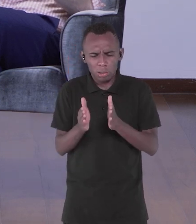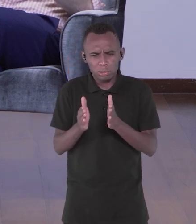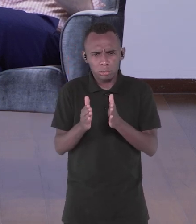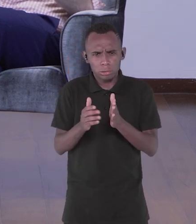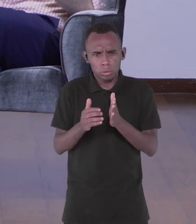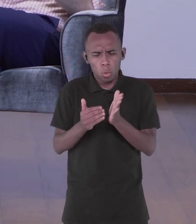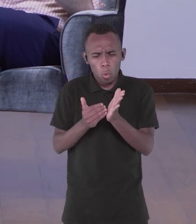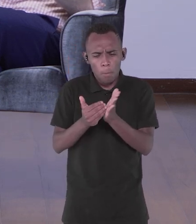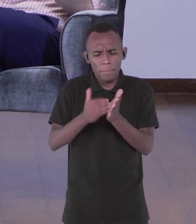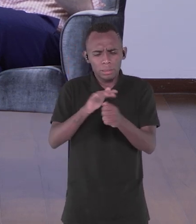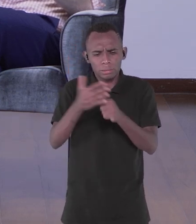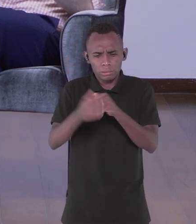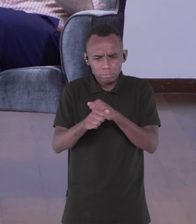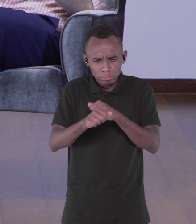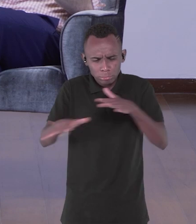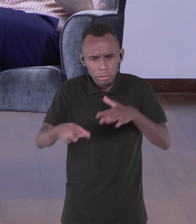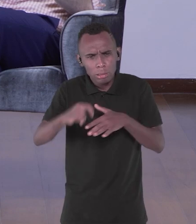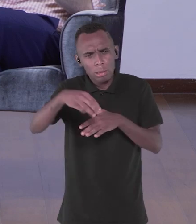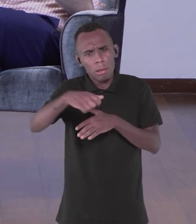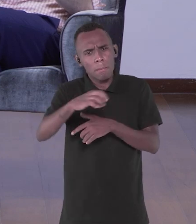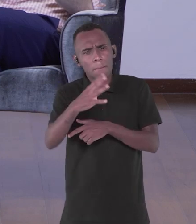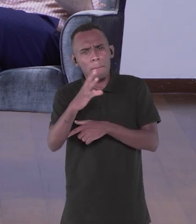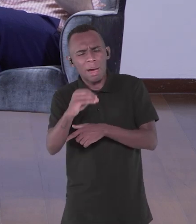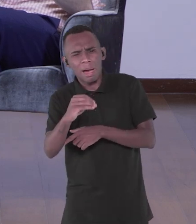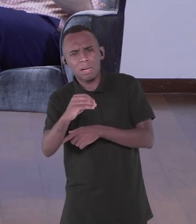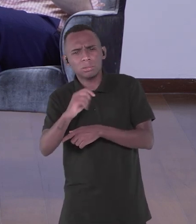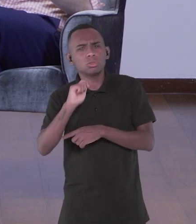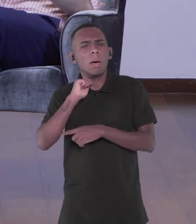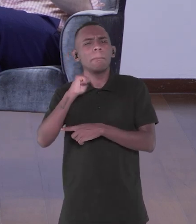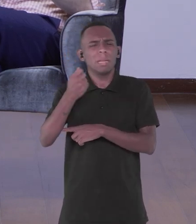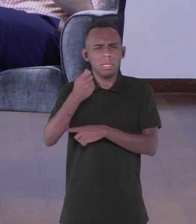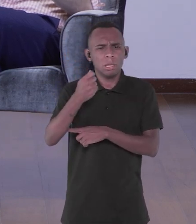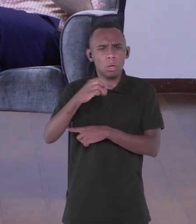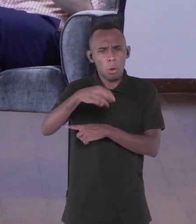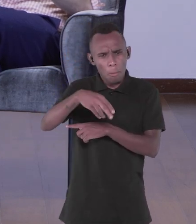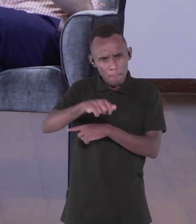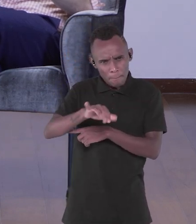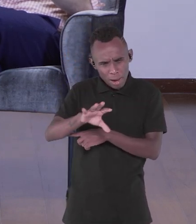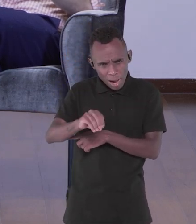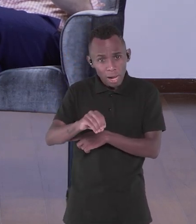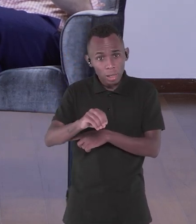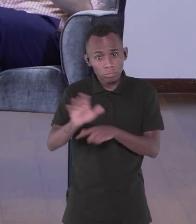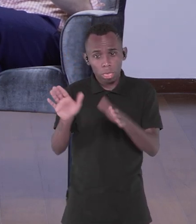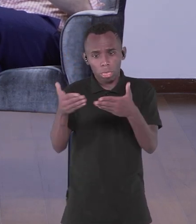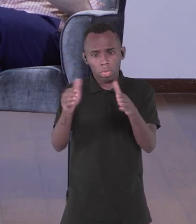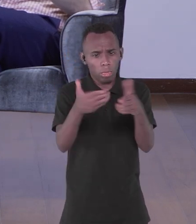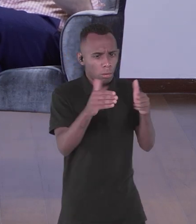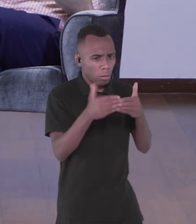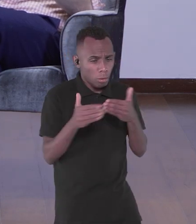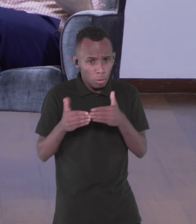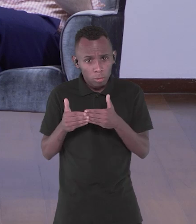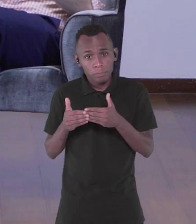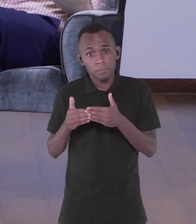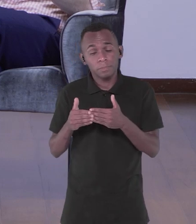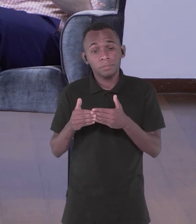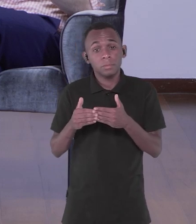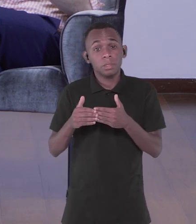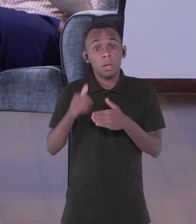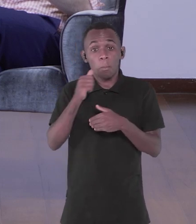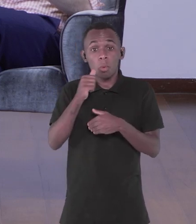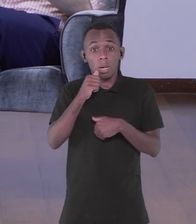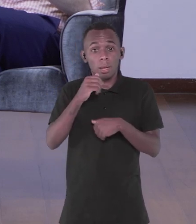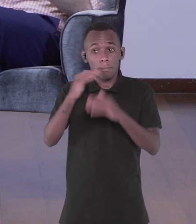março, abril, maio, que a gente estava todo mundo fechado, nós também lá na Europa, todos fechados. Ela morava em Portugal naquela